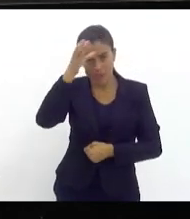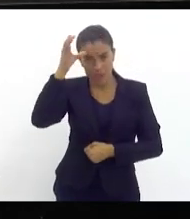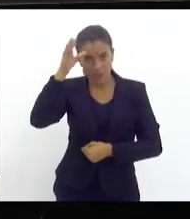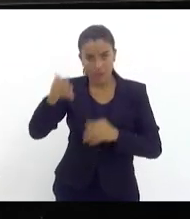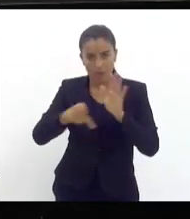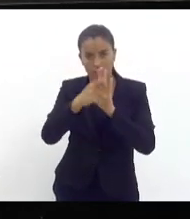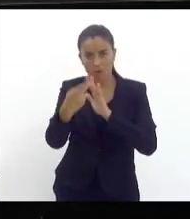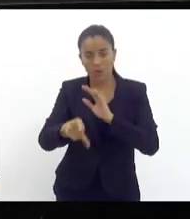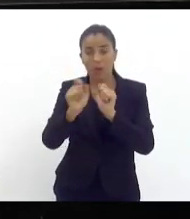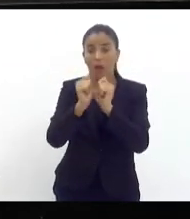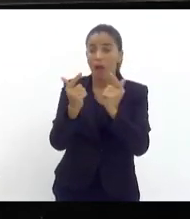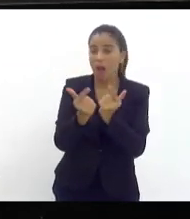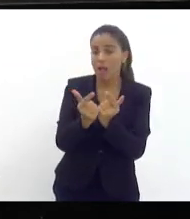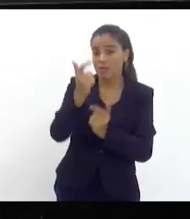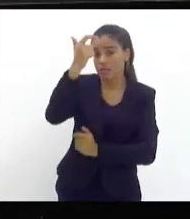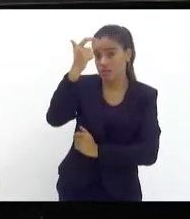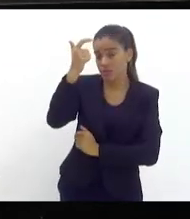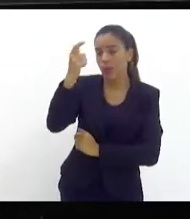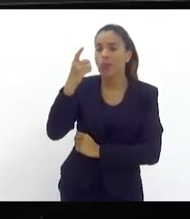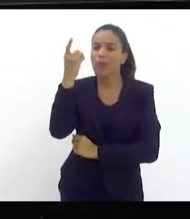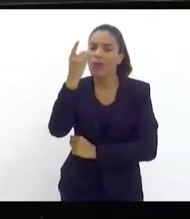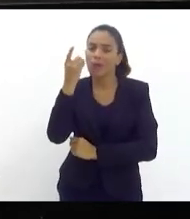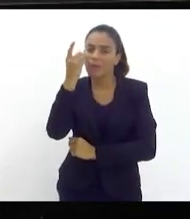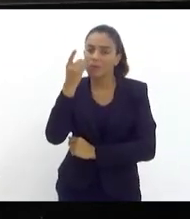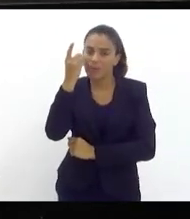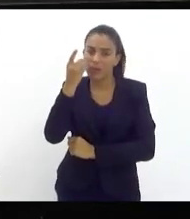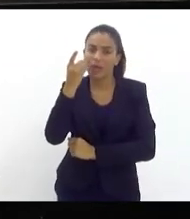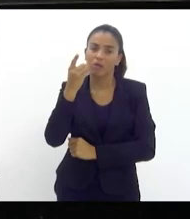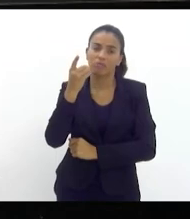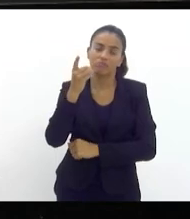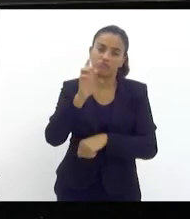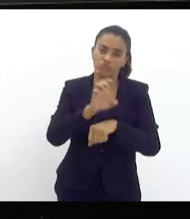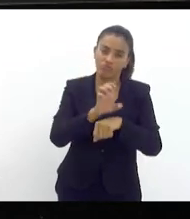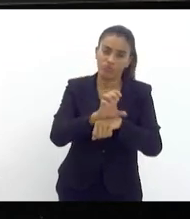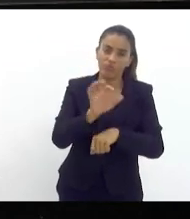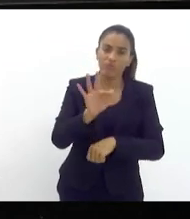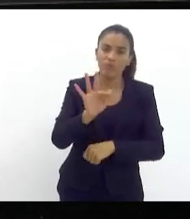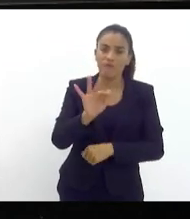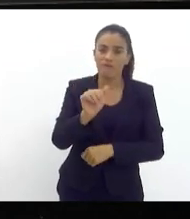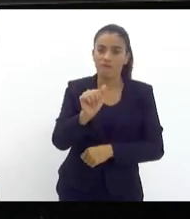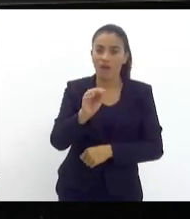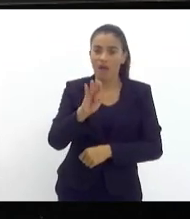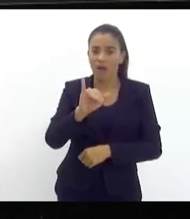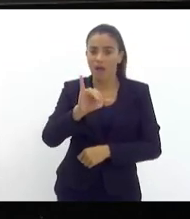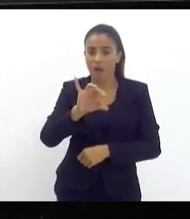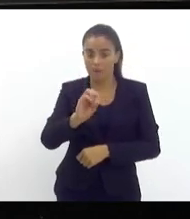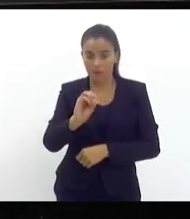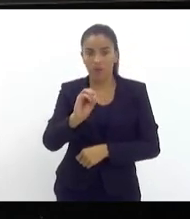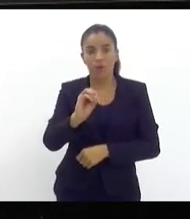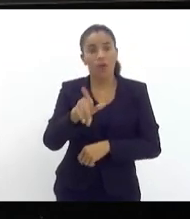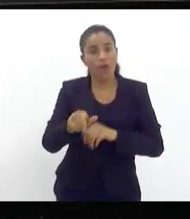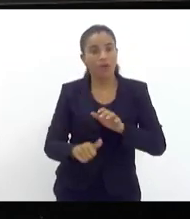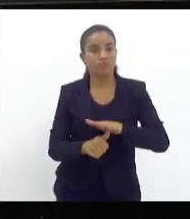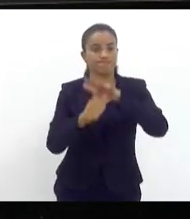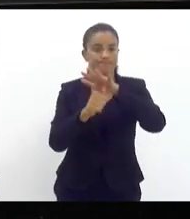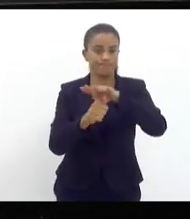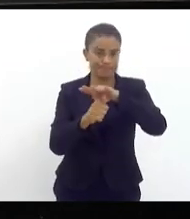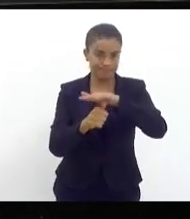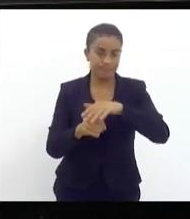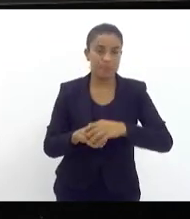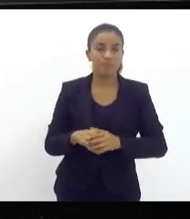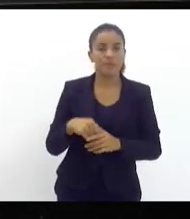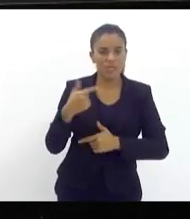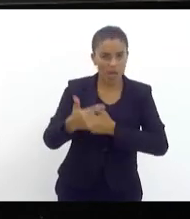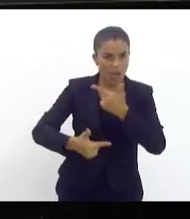casa no qual o deputado estadual Fábio Silva presídio ação Rosa comissão que vem